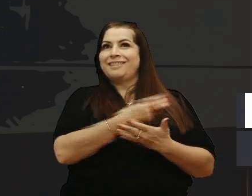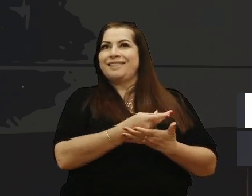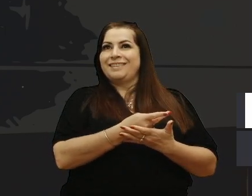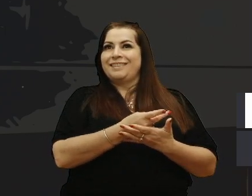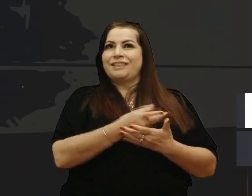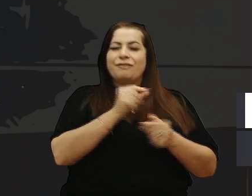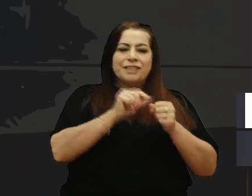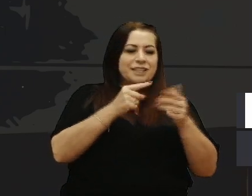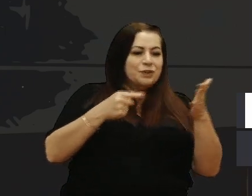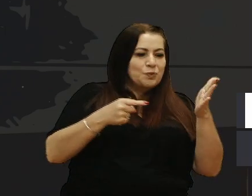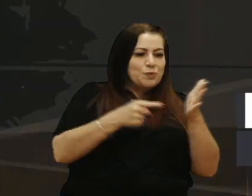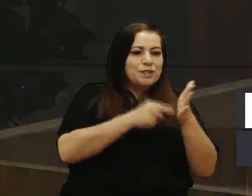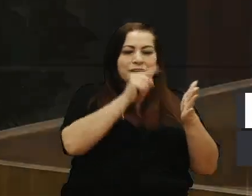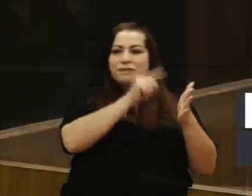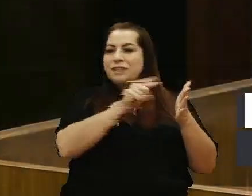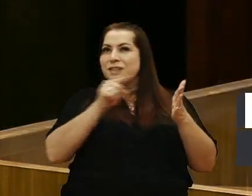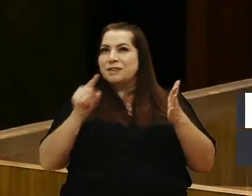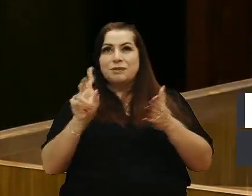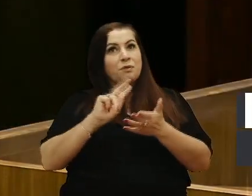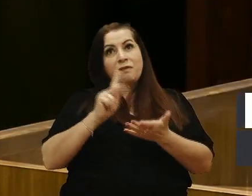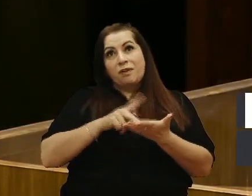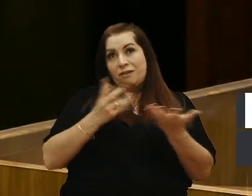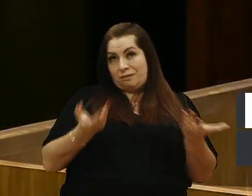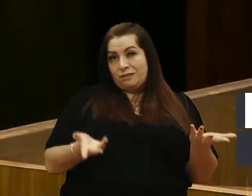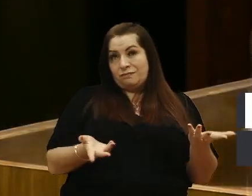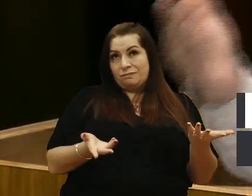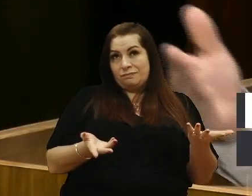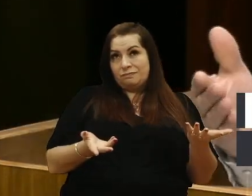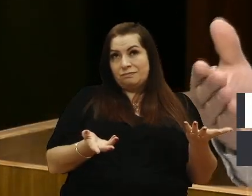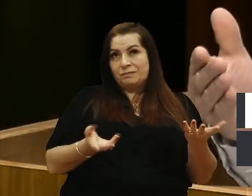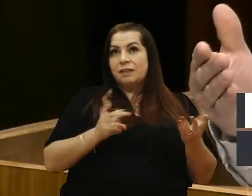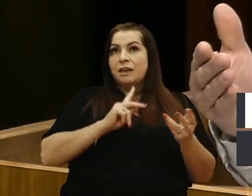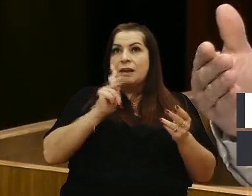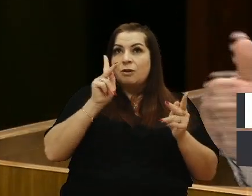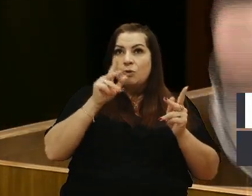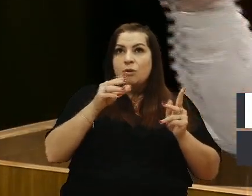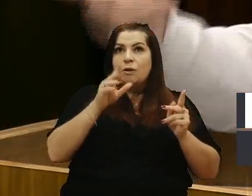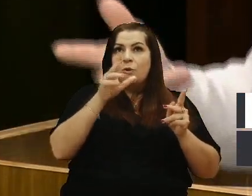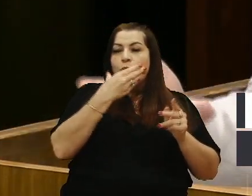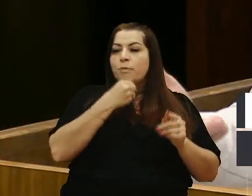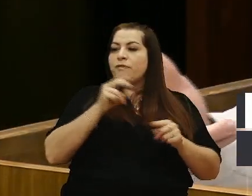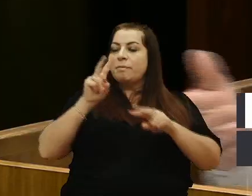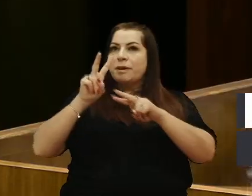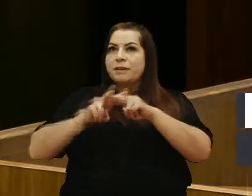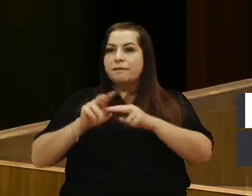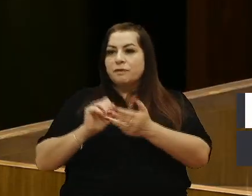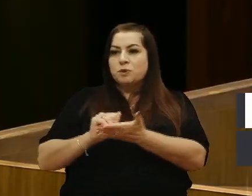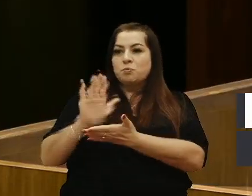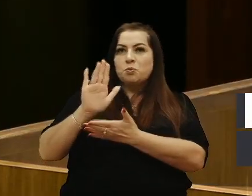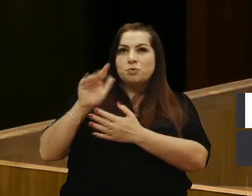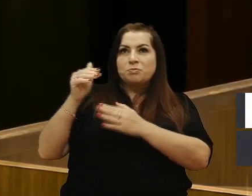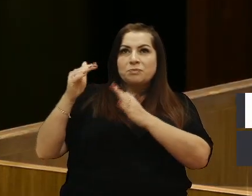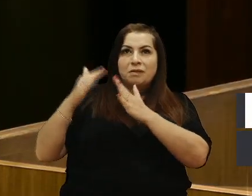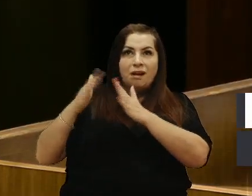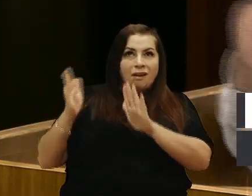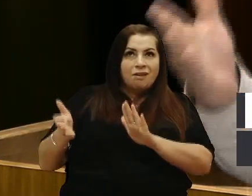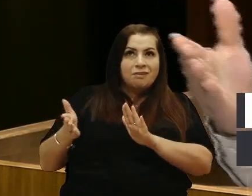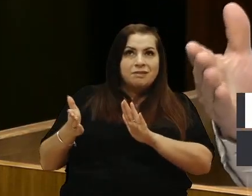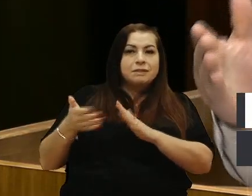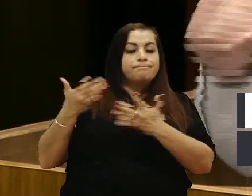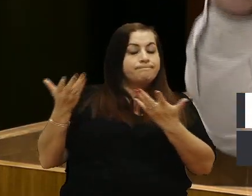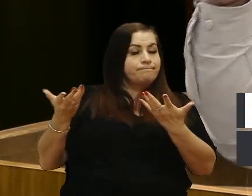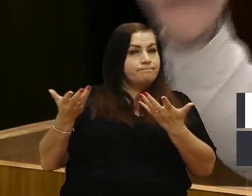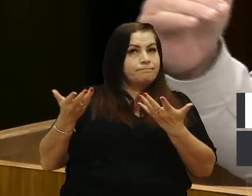que ele fez isso, isso e aquilo, não sendo verdade. E o cara vai para a cadeia, expulso de dentro de casa, e assim